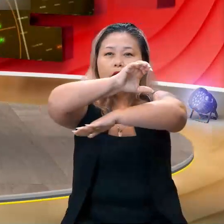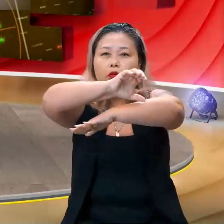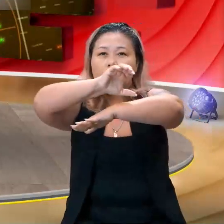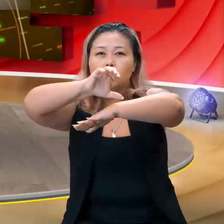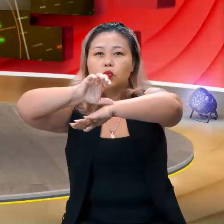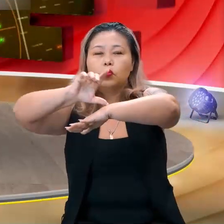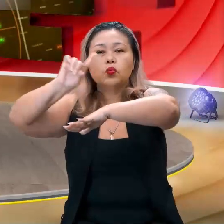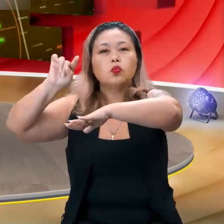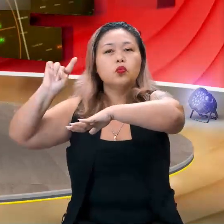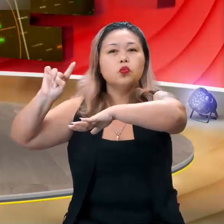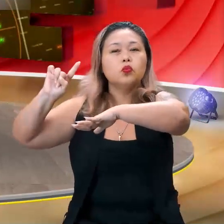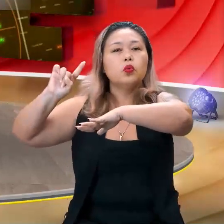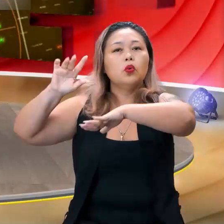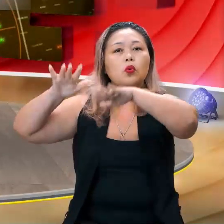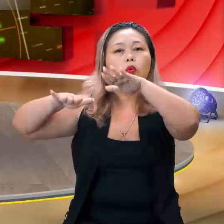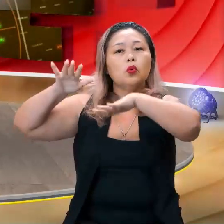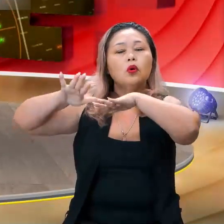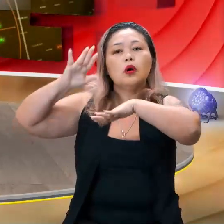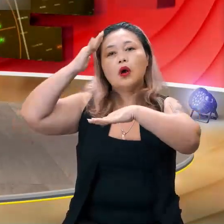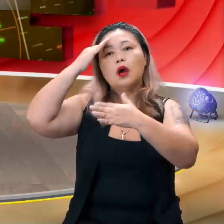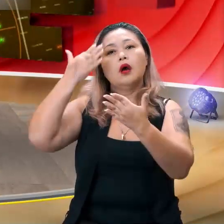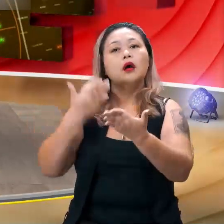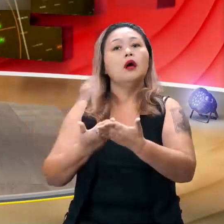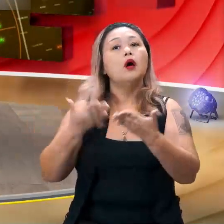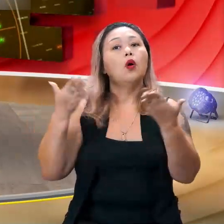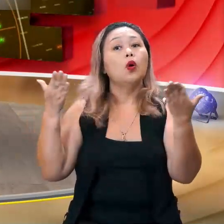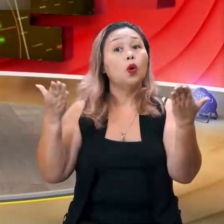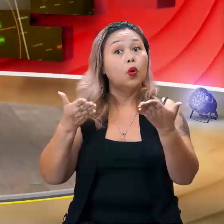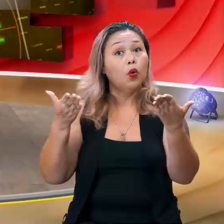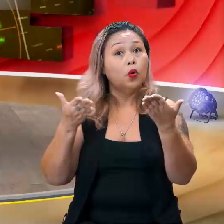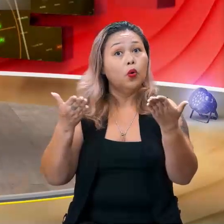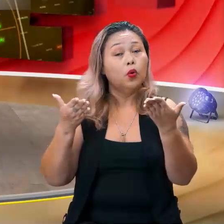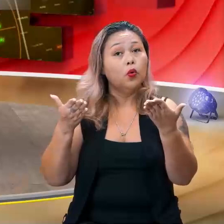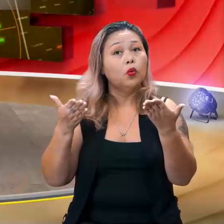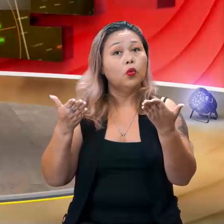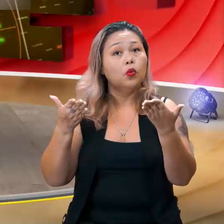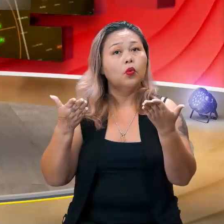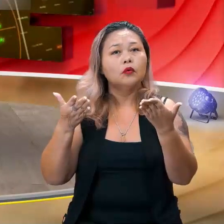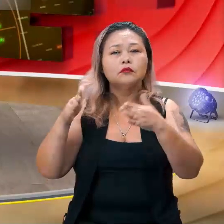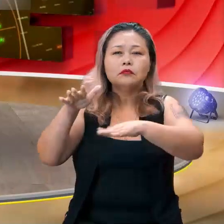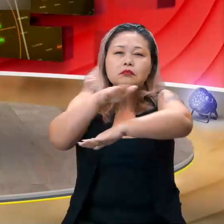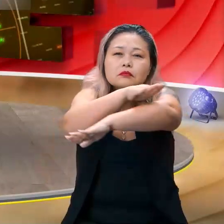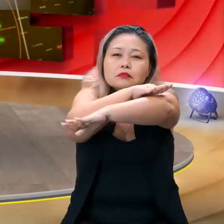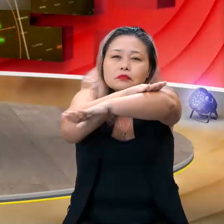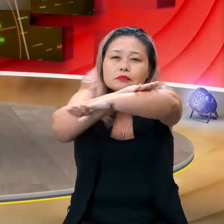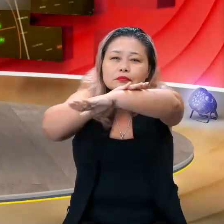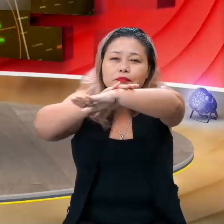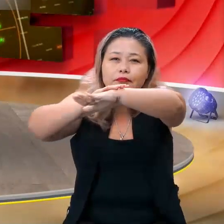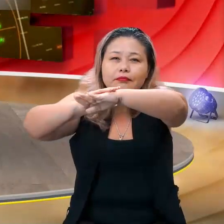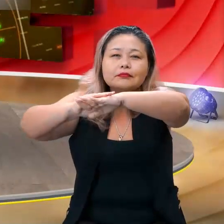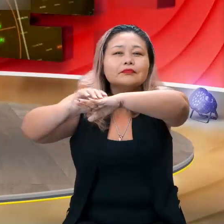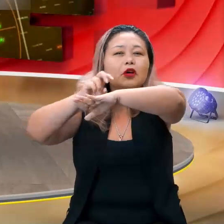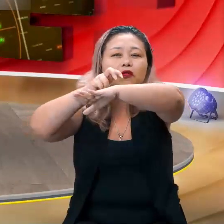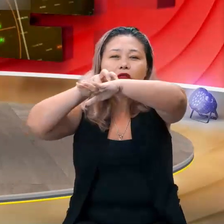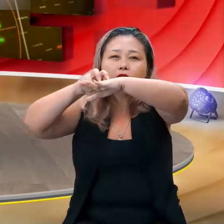de chegada na escola. E eu acredito que hoje esse gramadinho deve estar mais verdinho,